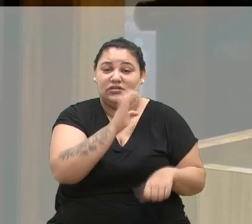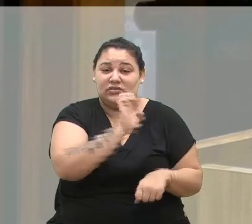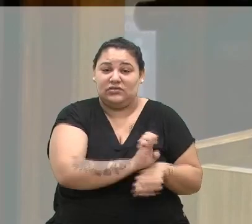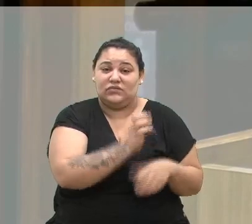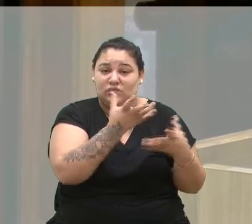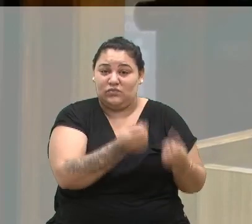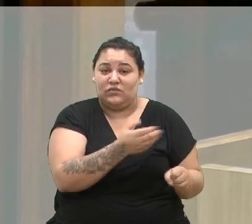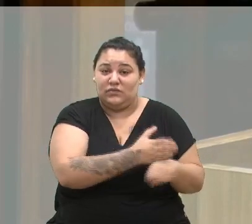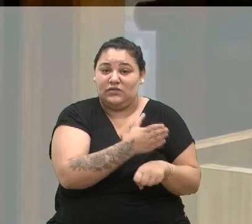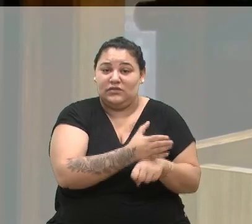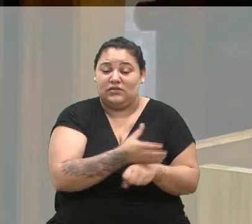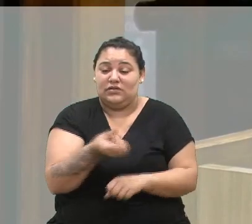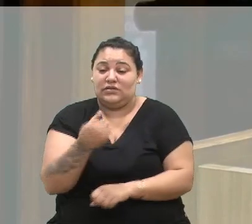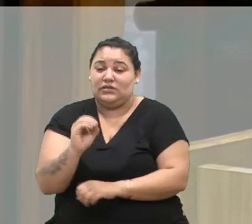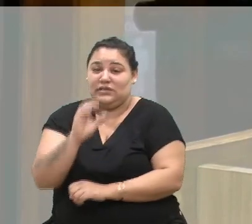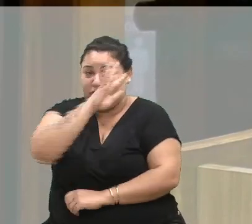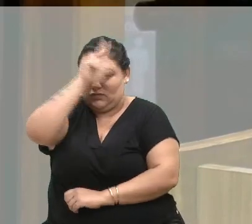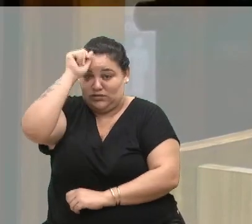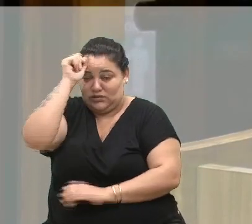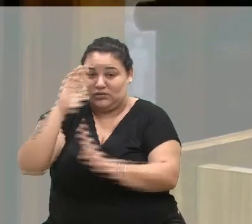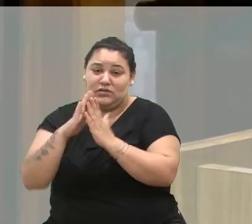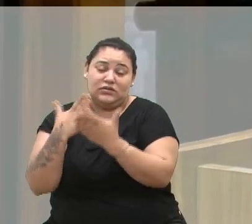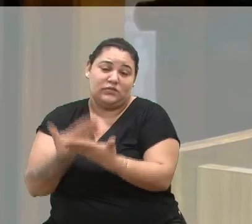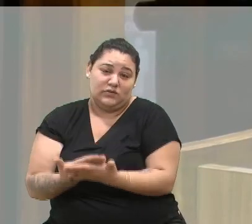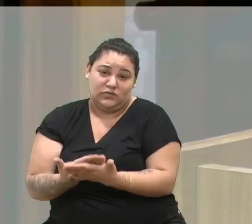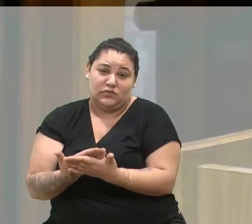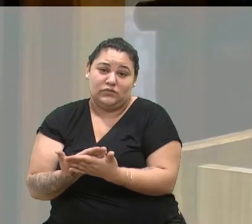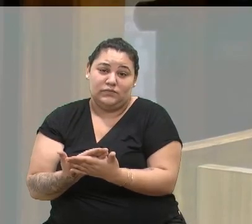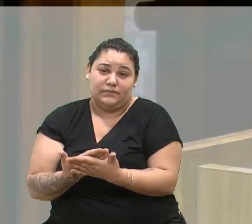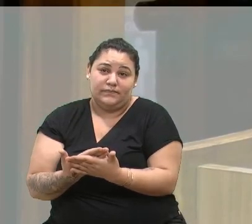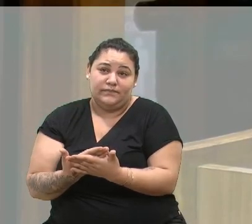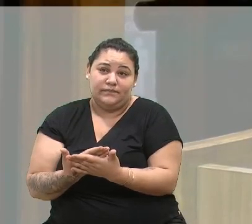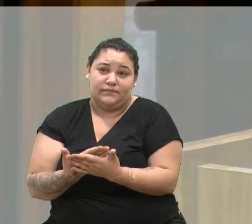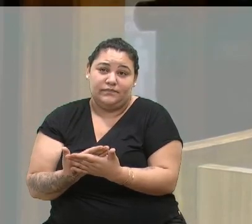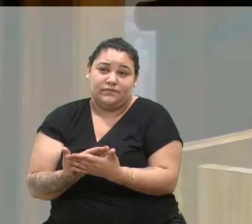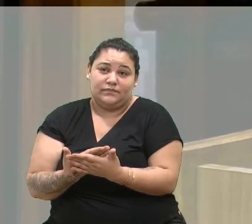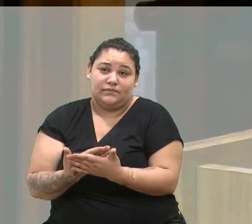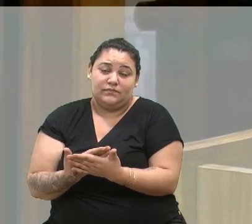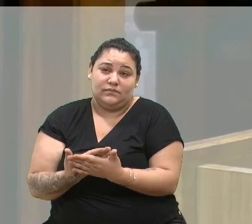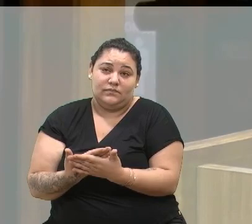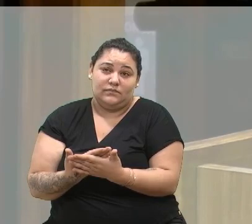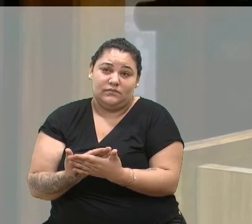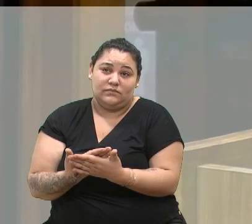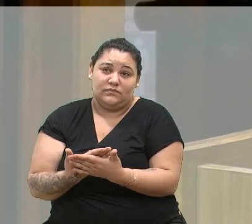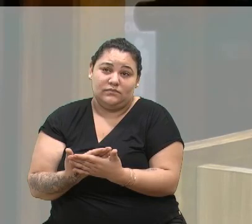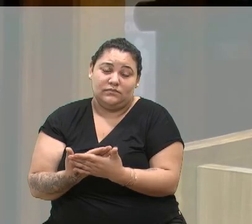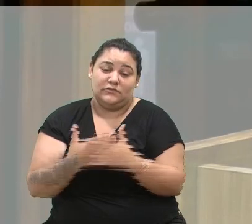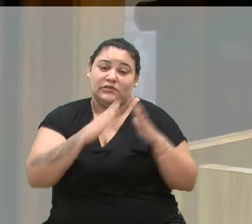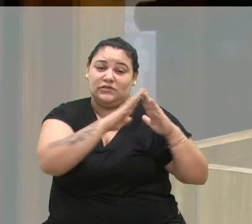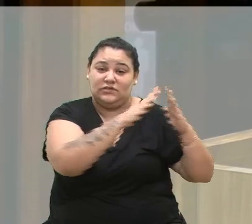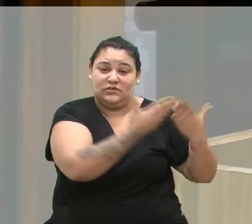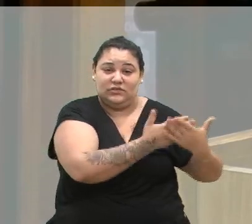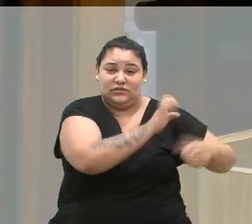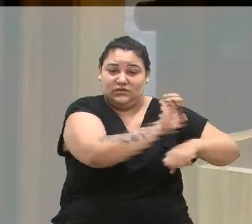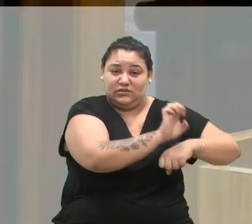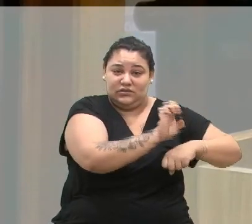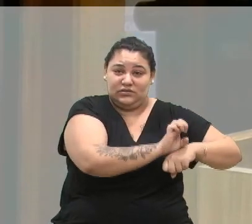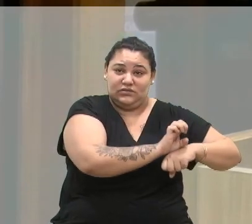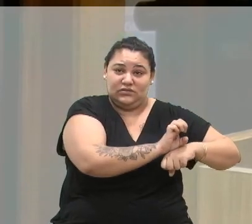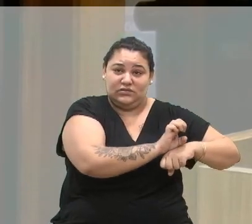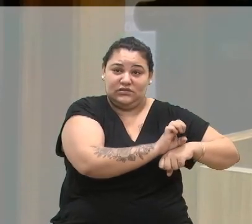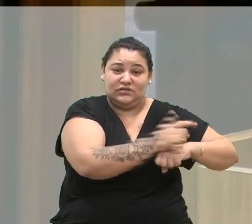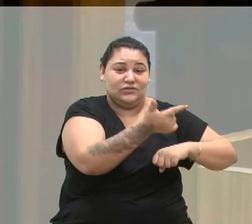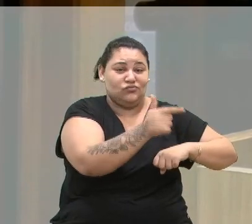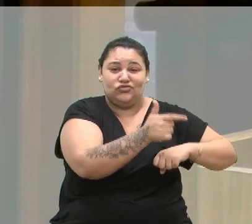contempladas e 60 escolas municipais. Isso aí. Que as escolas estaduais estavam órfãs